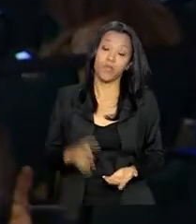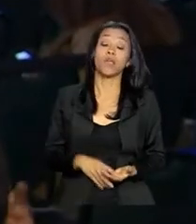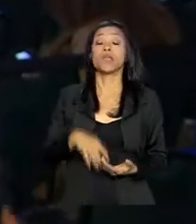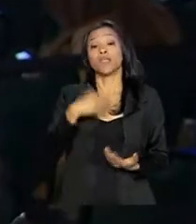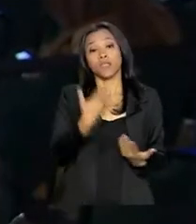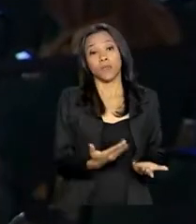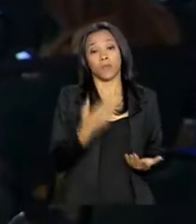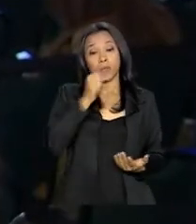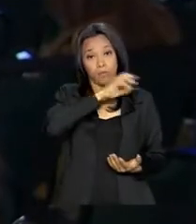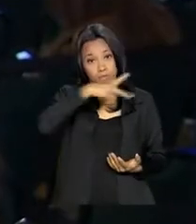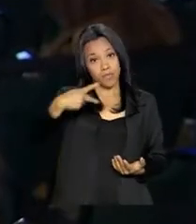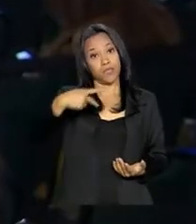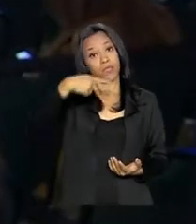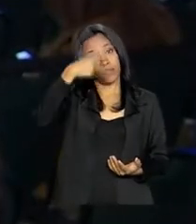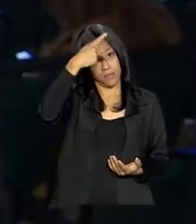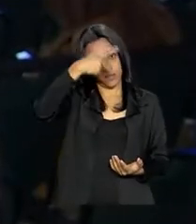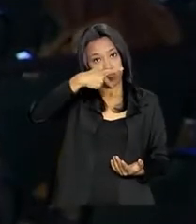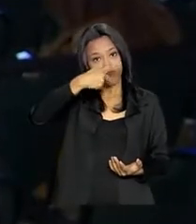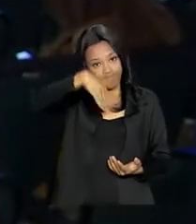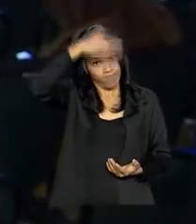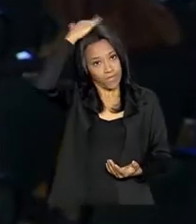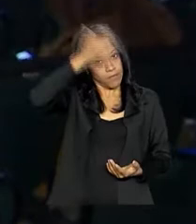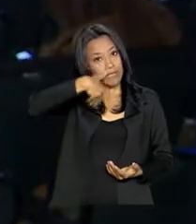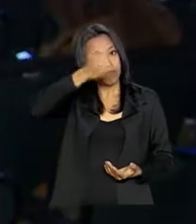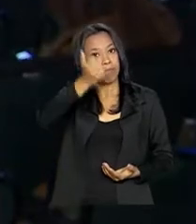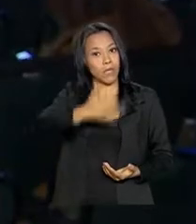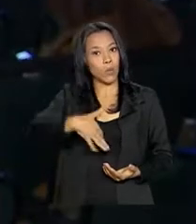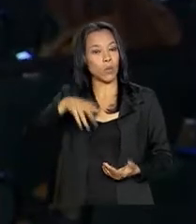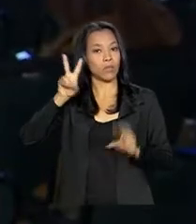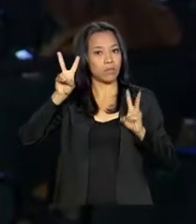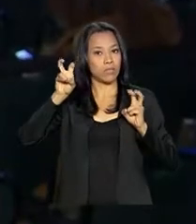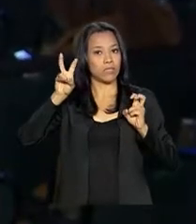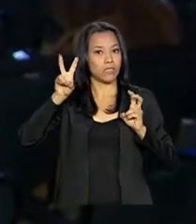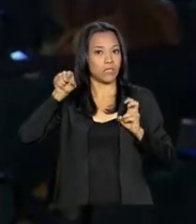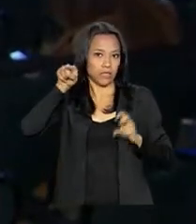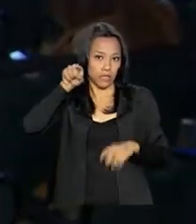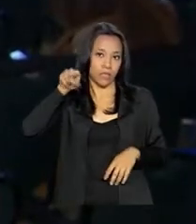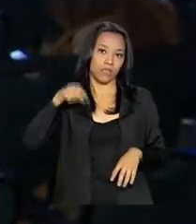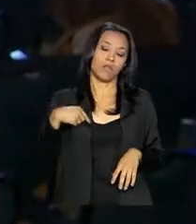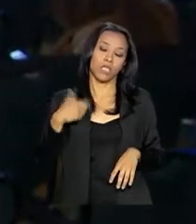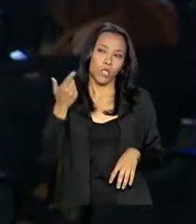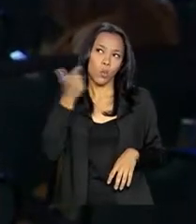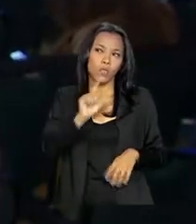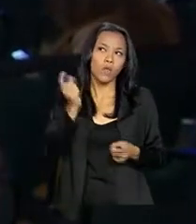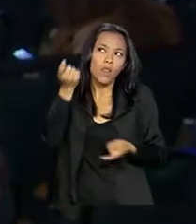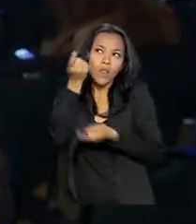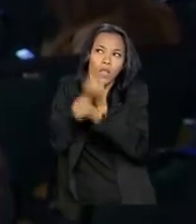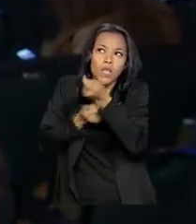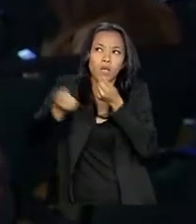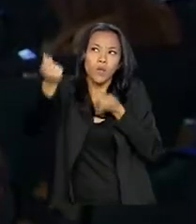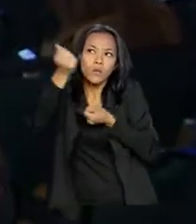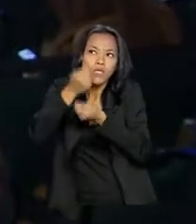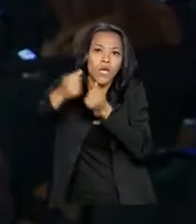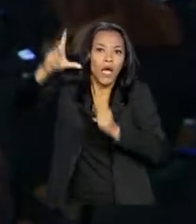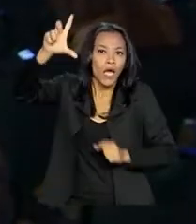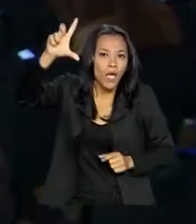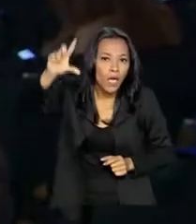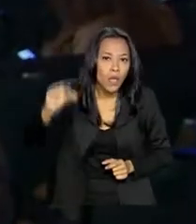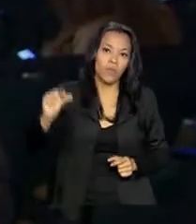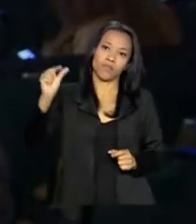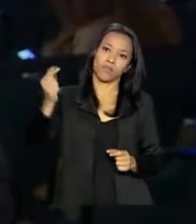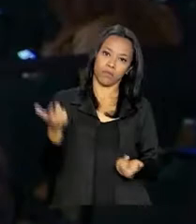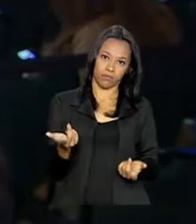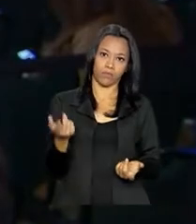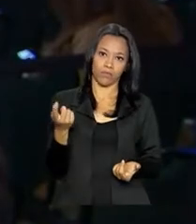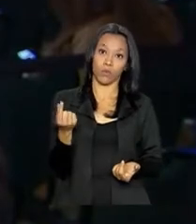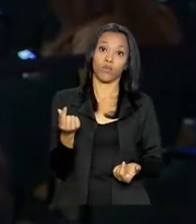Michel Temer falou sobre esse assunto, ele afirmou que conseguiu negociar a redução dessa sobretaxa. Vamos ver o